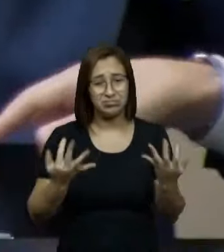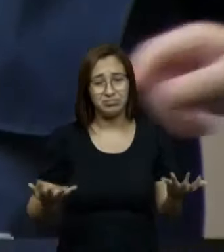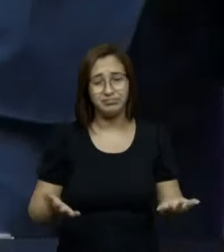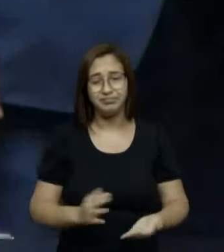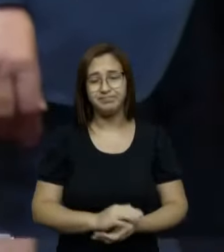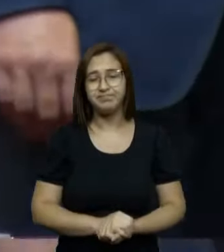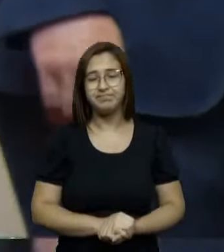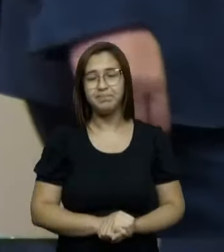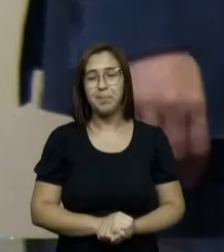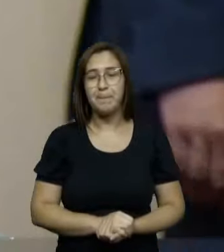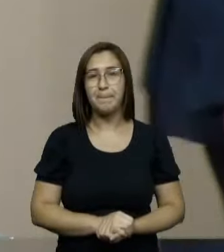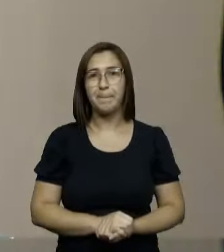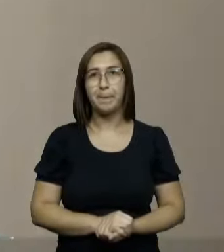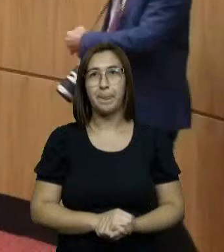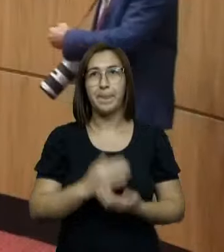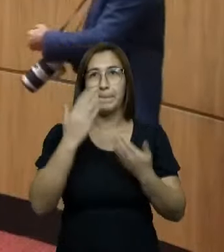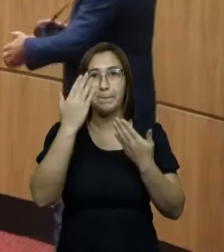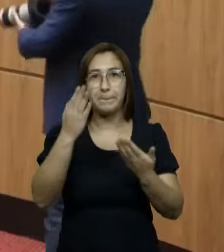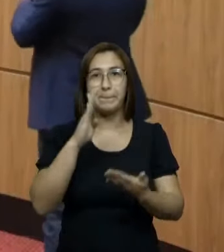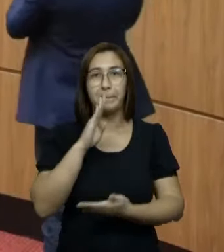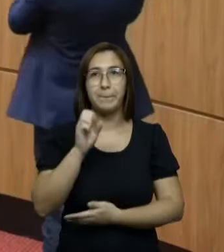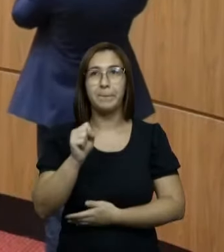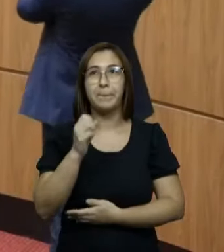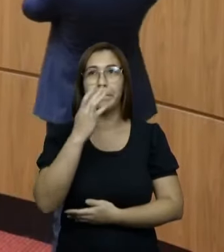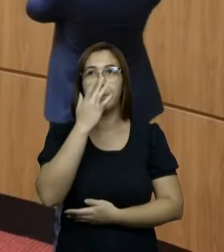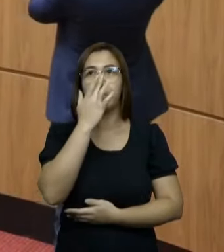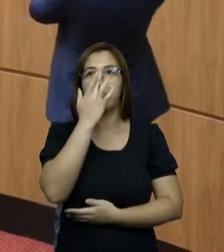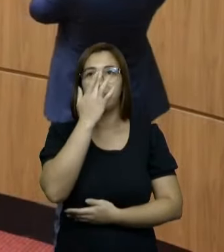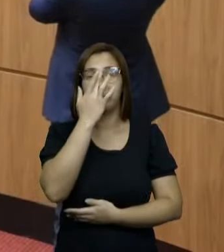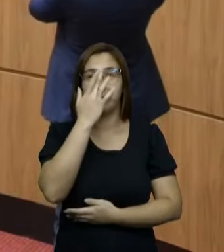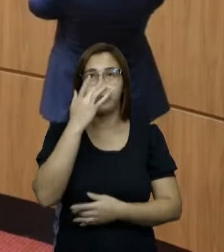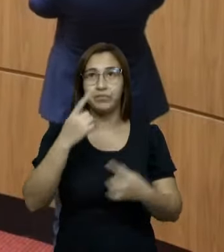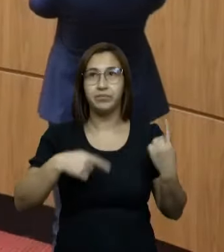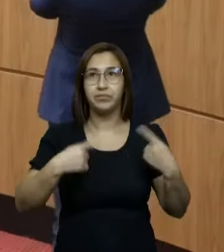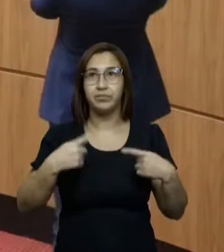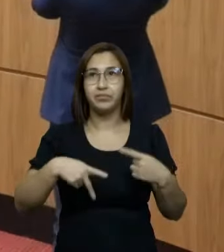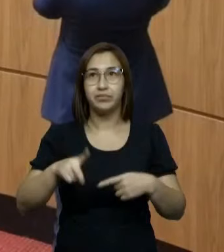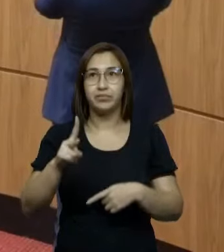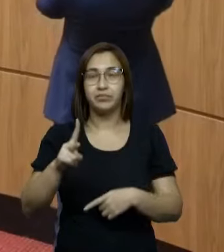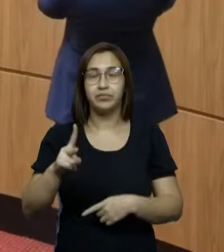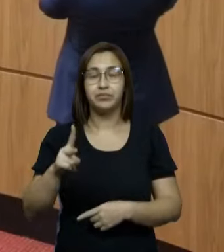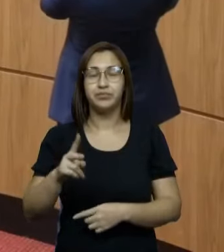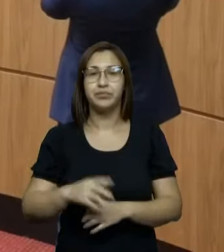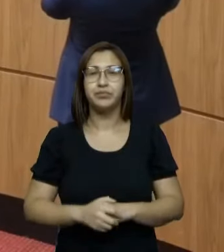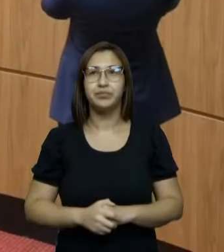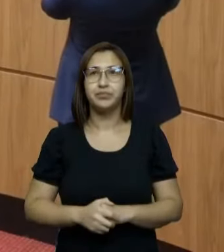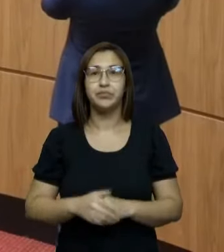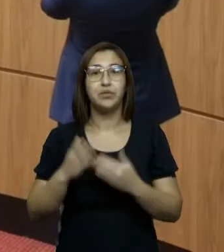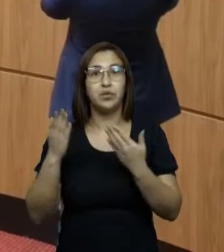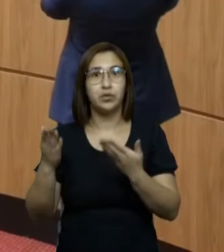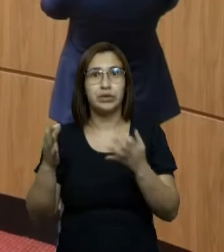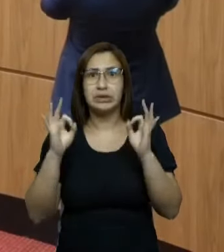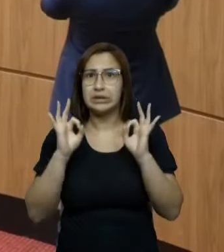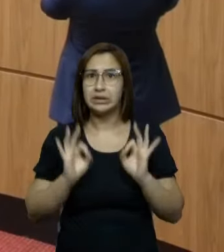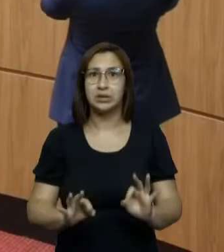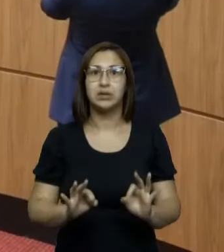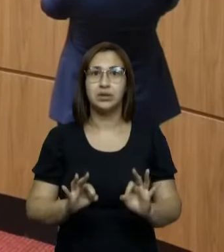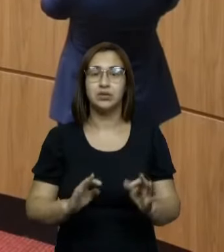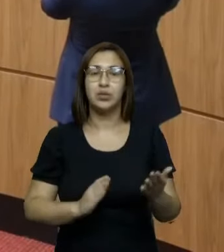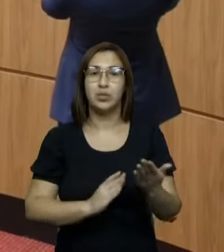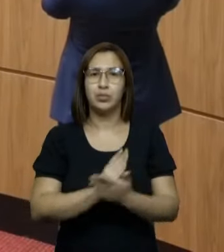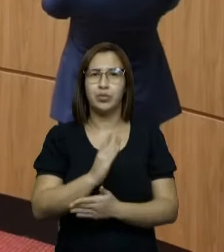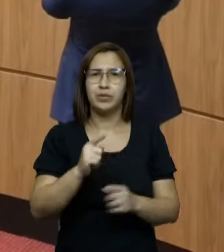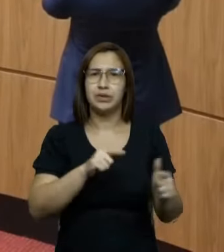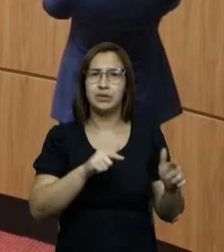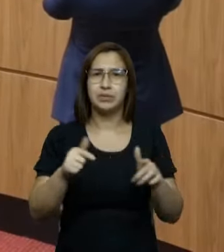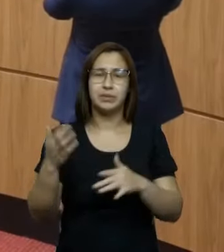Obrigado, deputado Bruno. Ainda para discutir, Kennedy Nunes. Deputado Bruno, Vossa Excelência tem toda a razão. Nós aprovamos na semana passada um